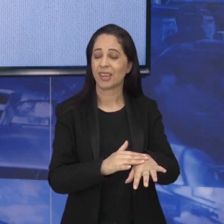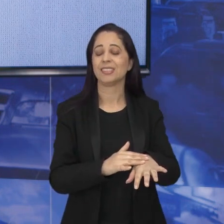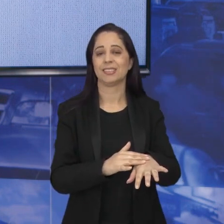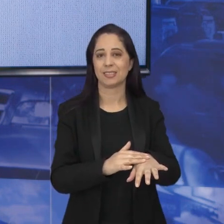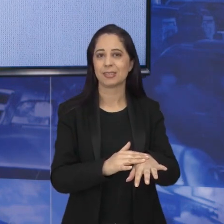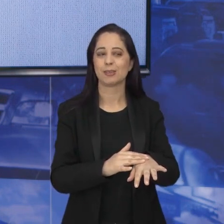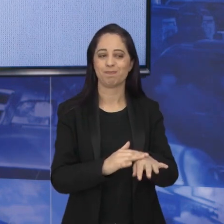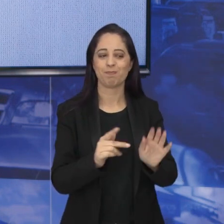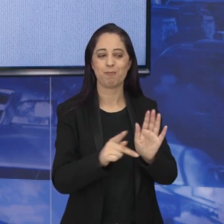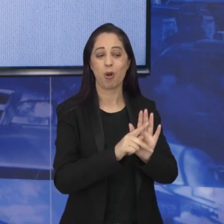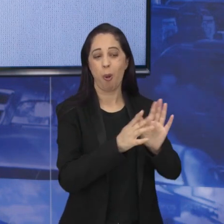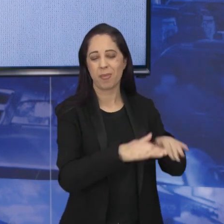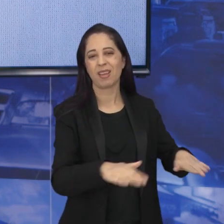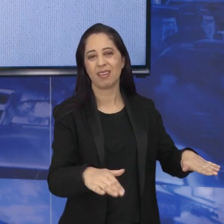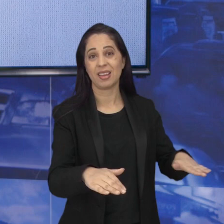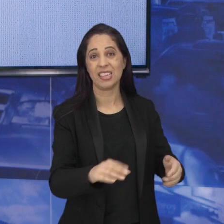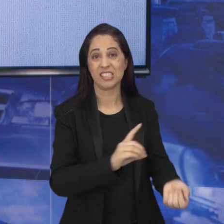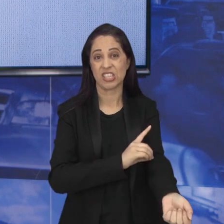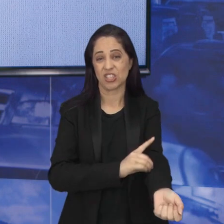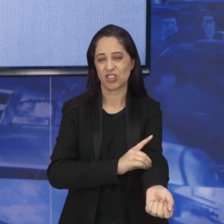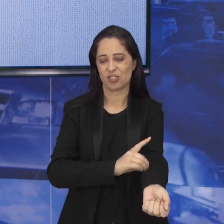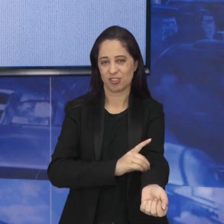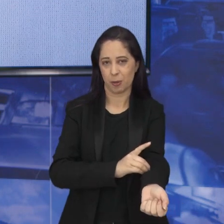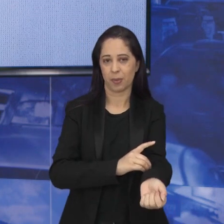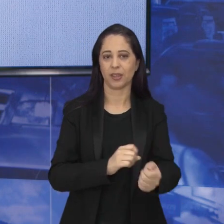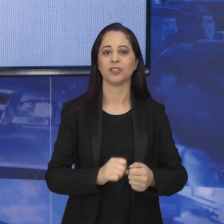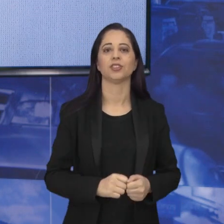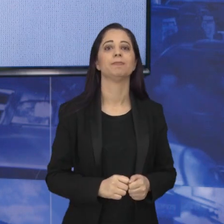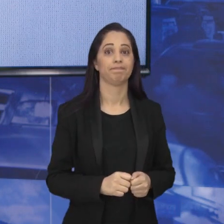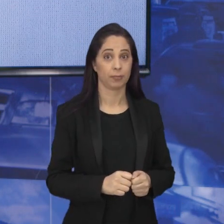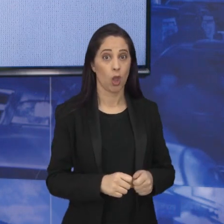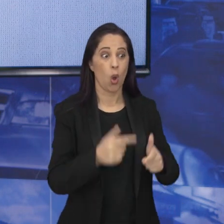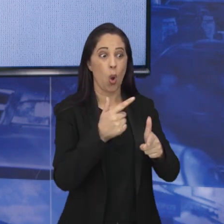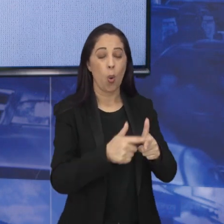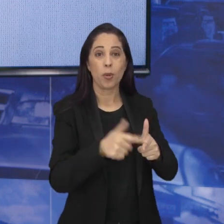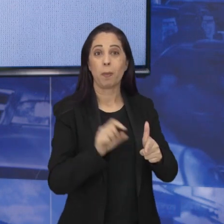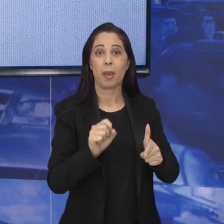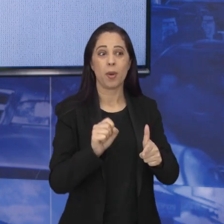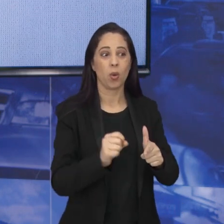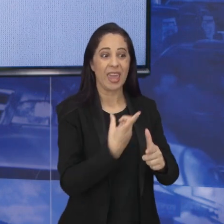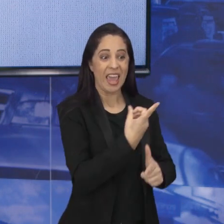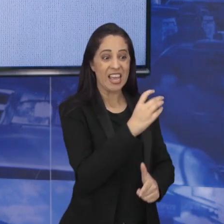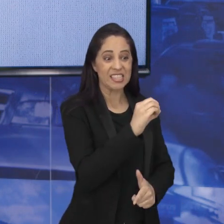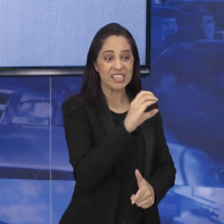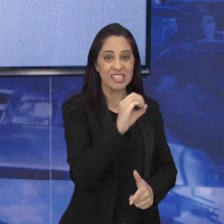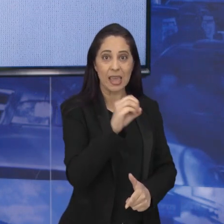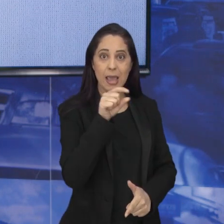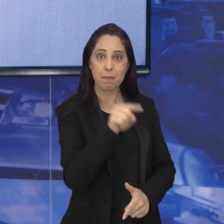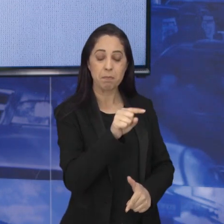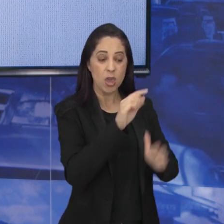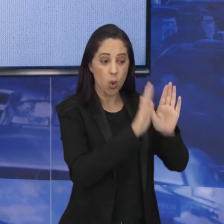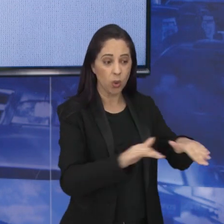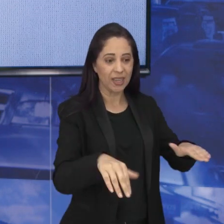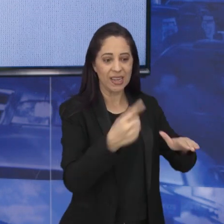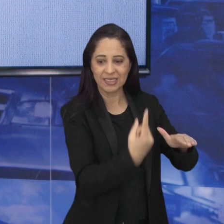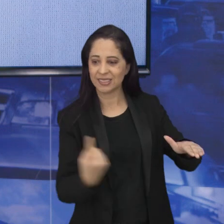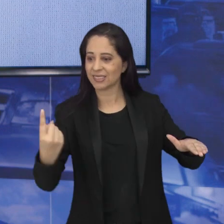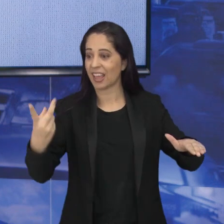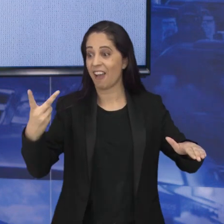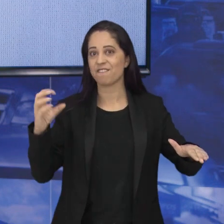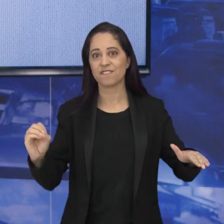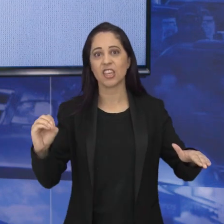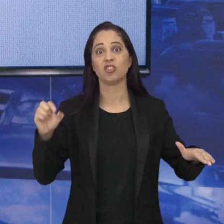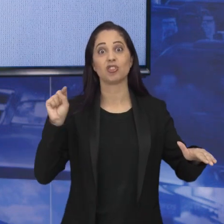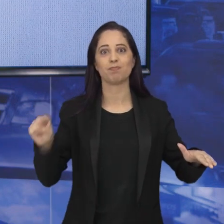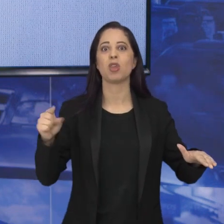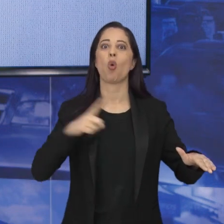mais comuns na infância, a diabetes mellitus. O problema atinge 20 a cada 100 mil crianças a cada ano.